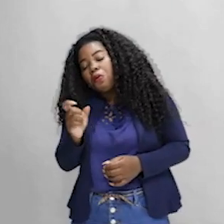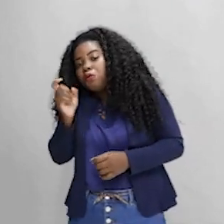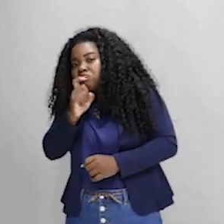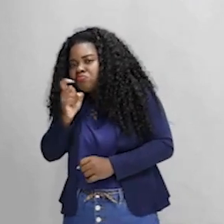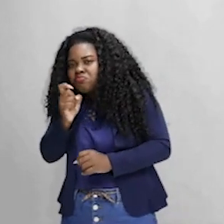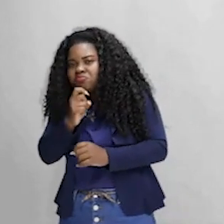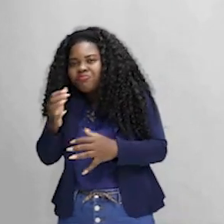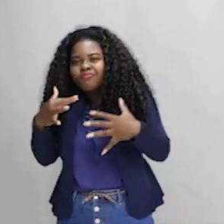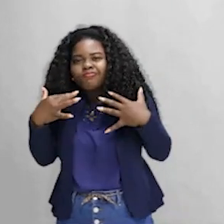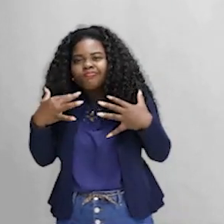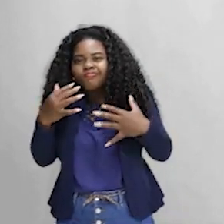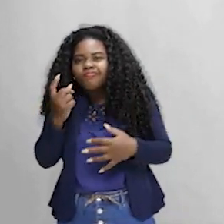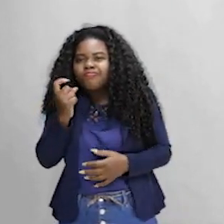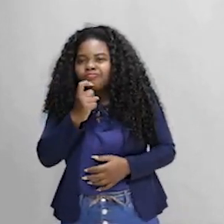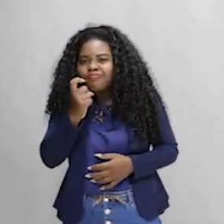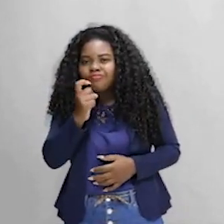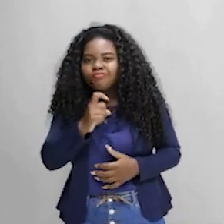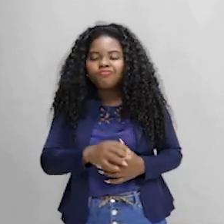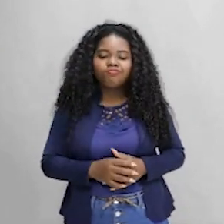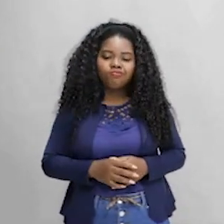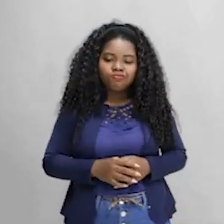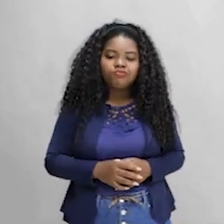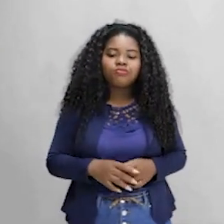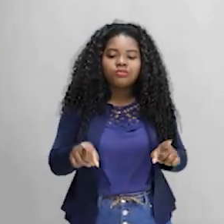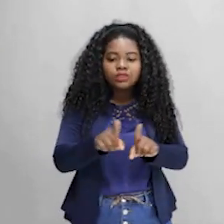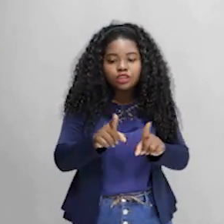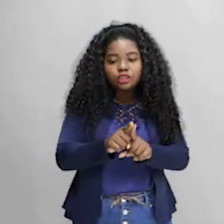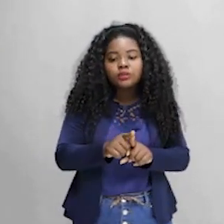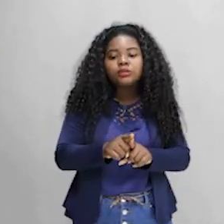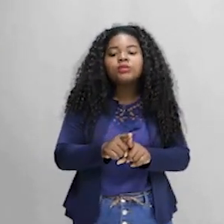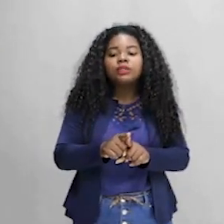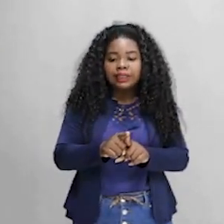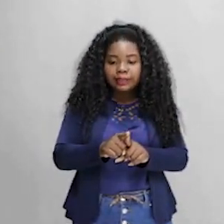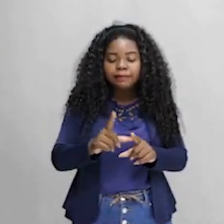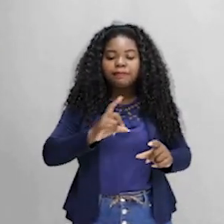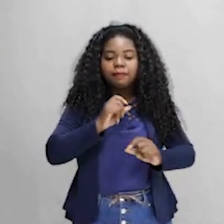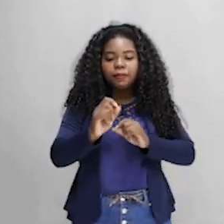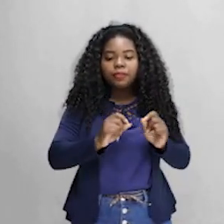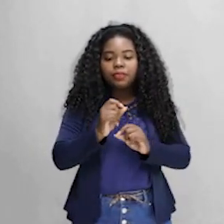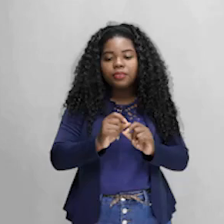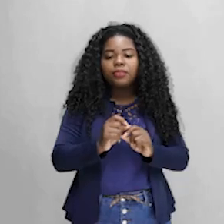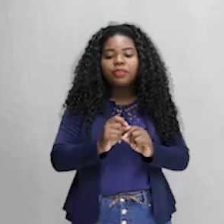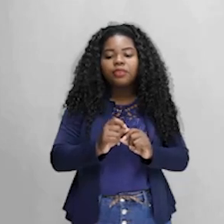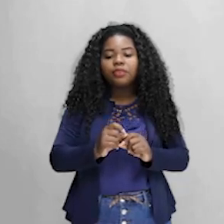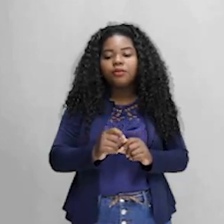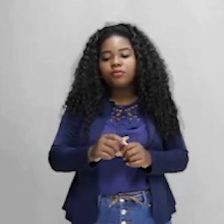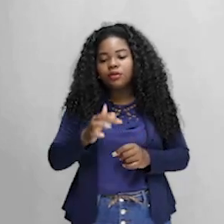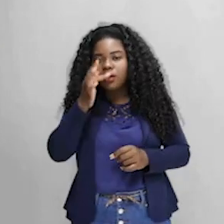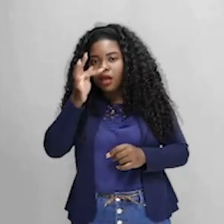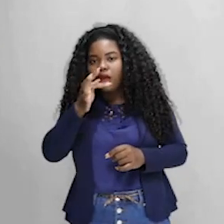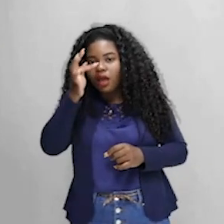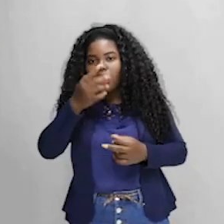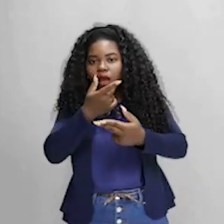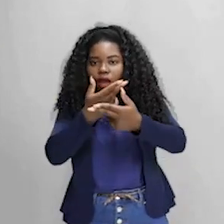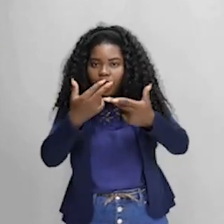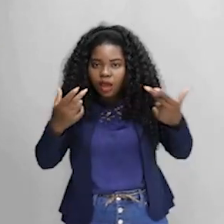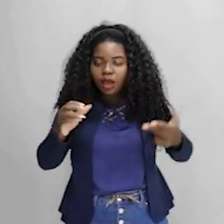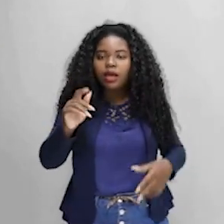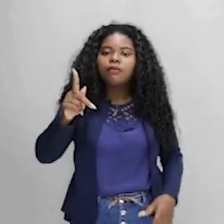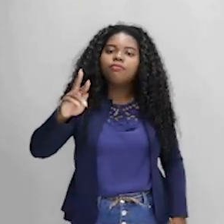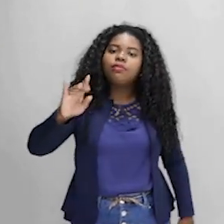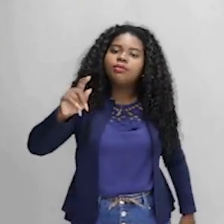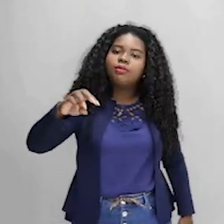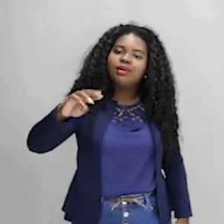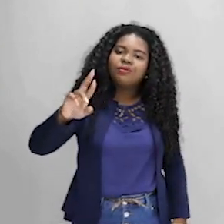interface, ou seja, os períodos de outono, onde as árvores vão estar perdendo suas folhas, e o período da primavera, onde elas vão estar aí